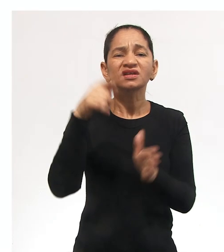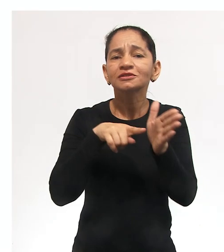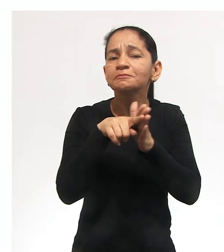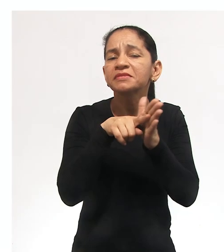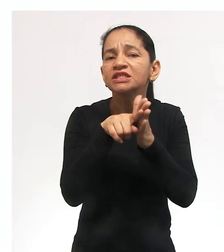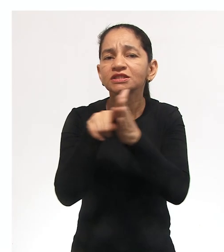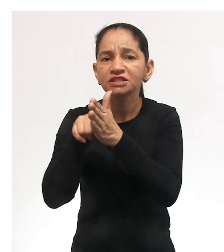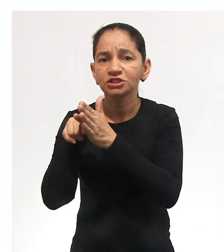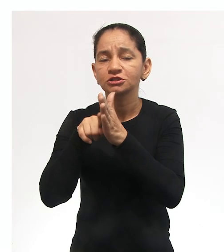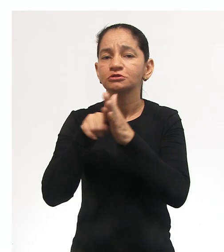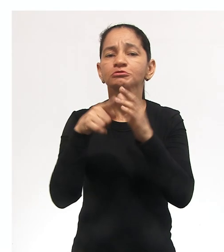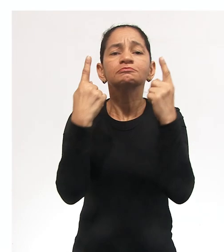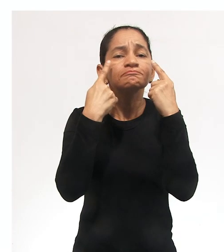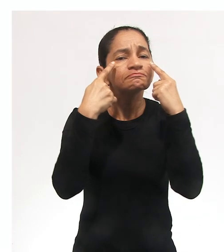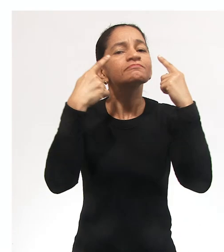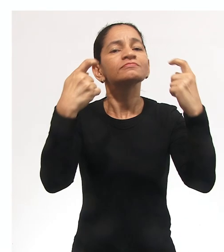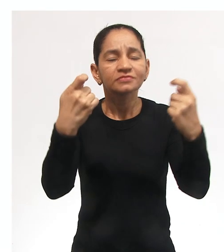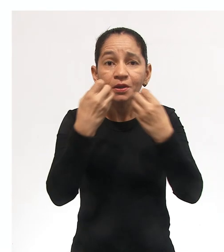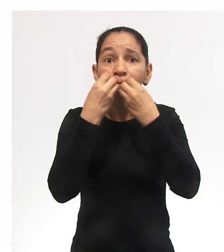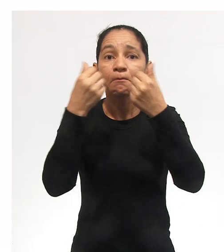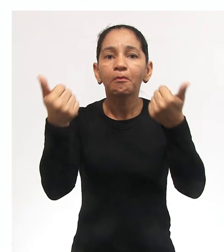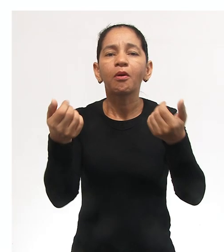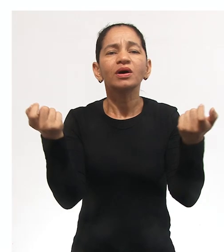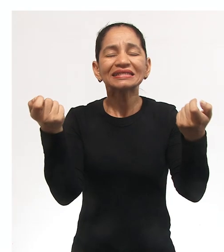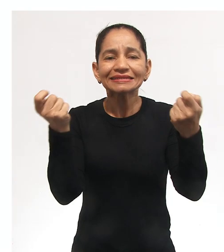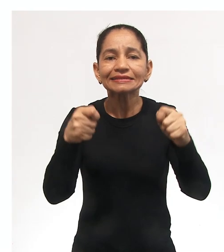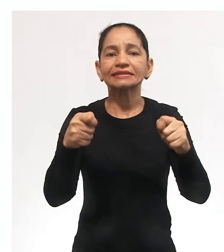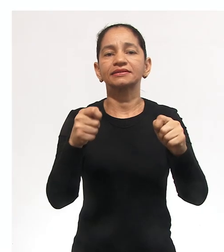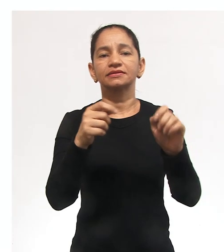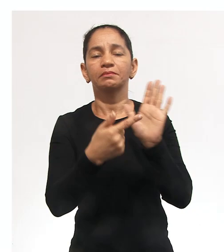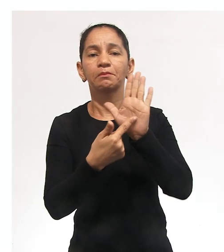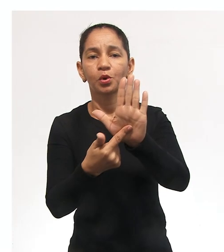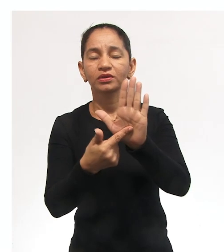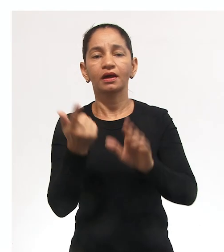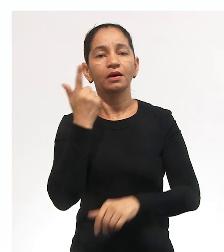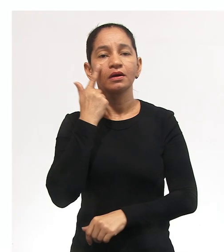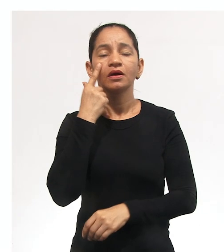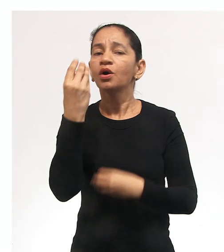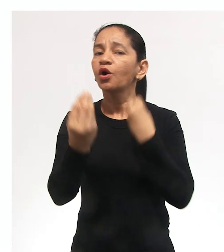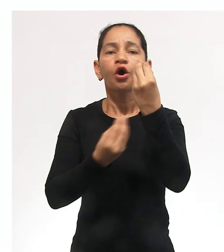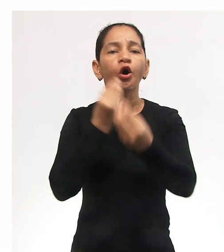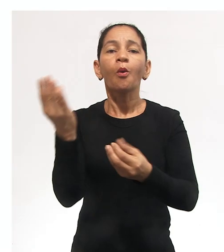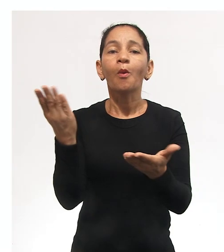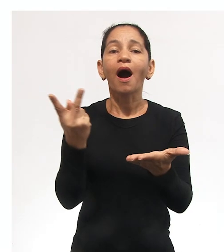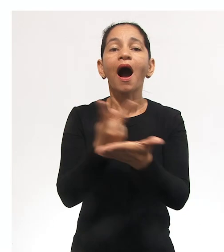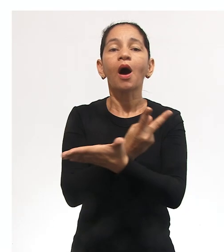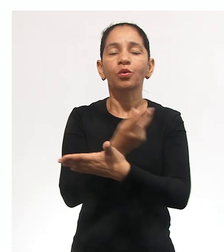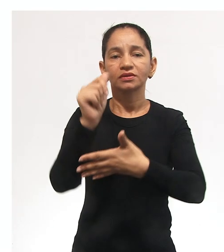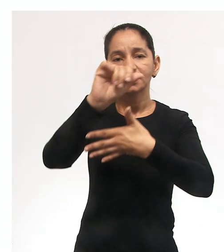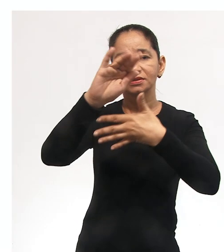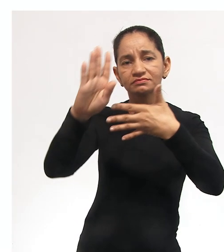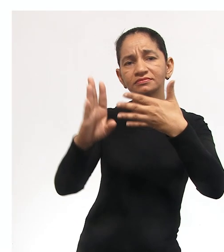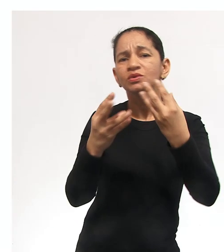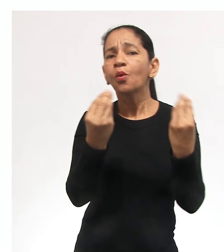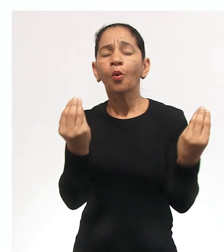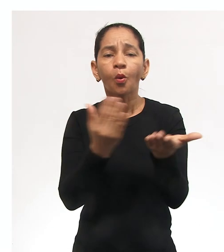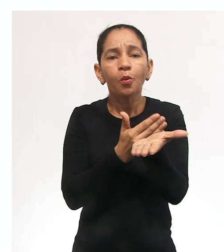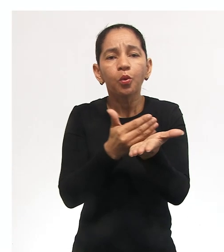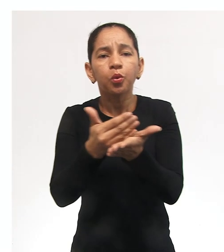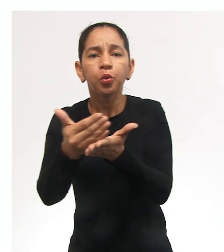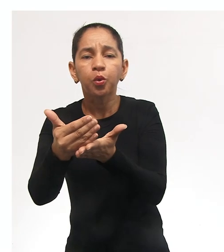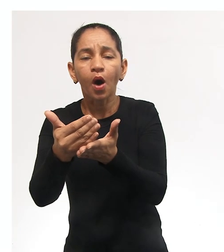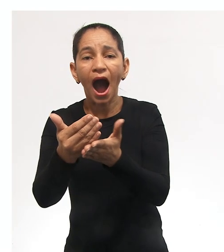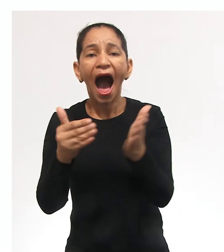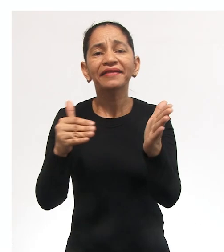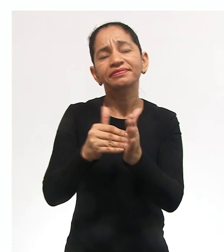produção muito interessante, em que ela tenta esquematizar, né, o ciclo de alfabetização